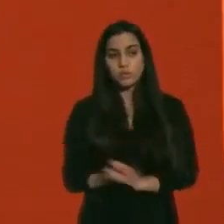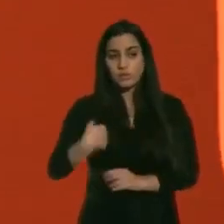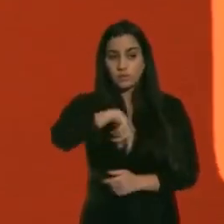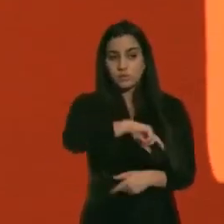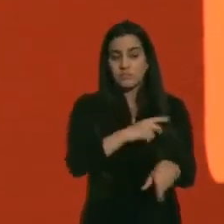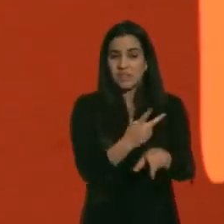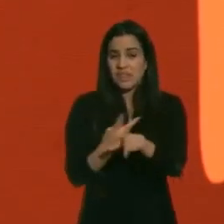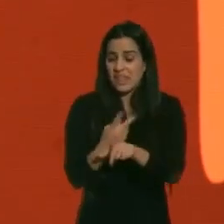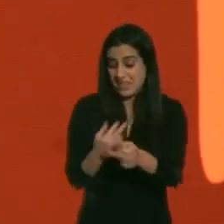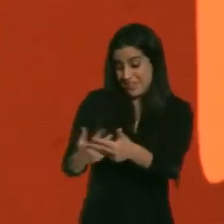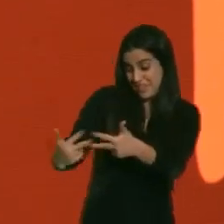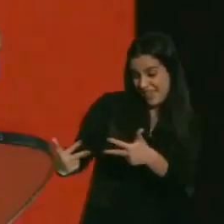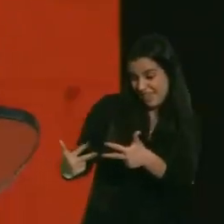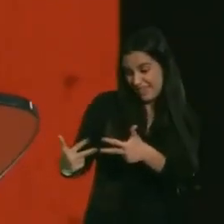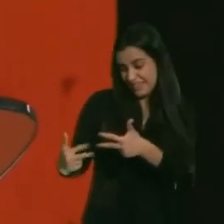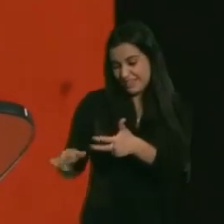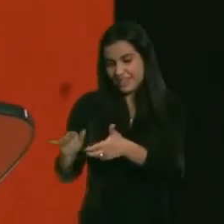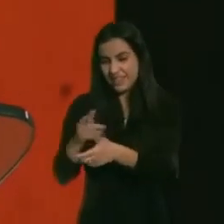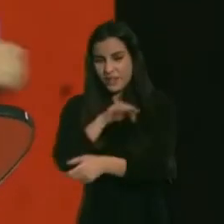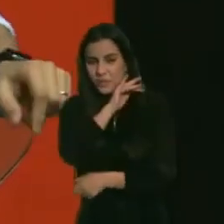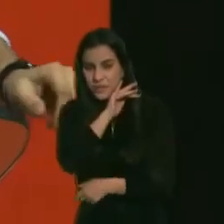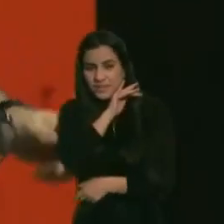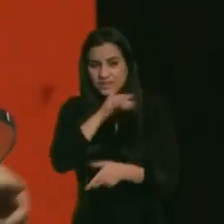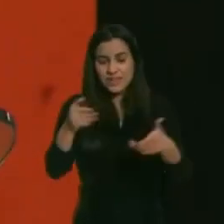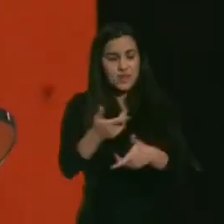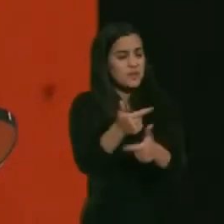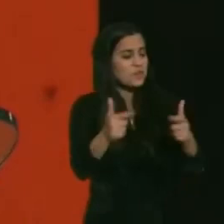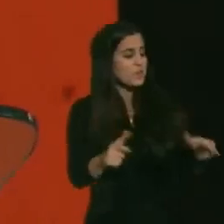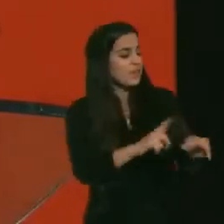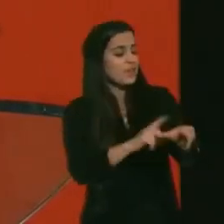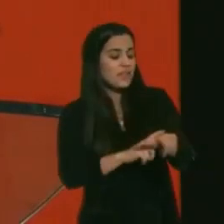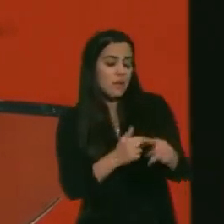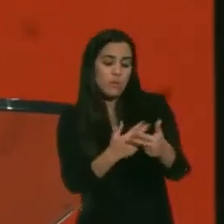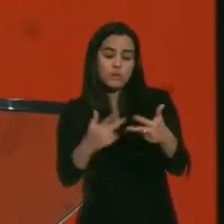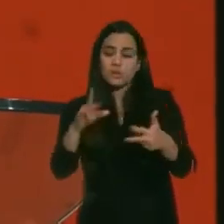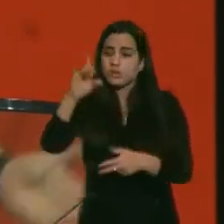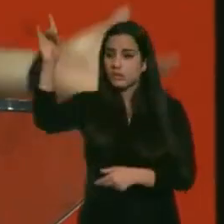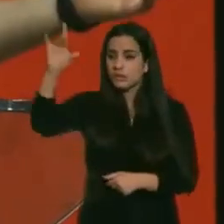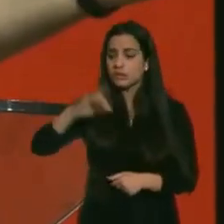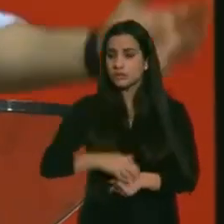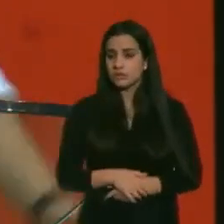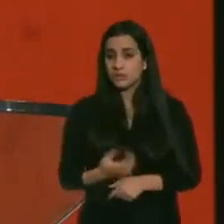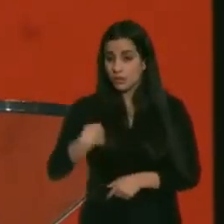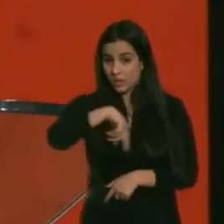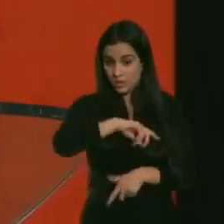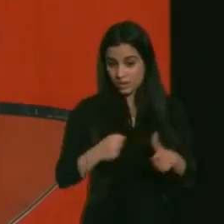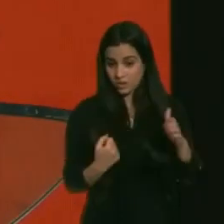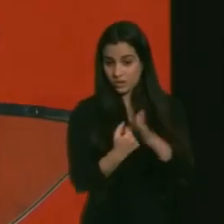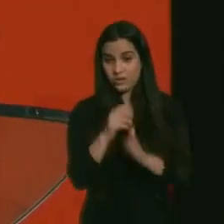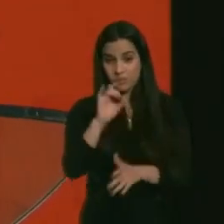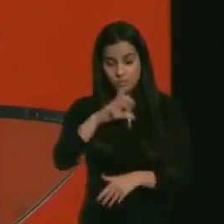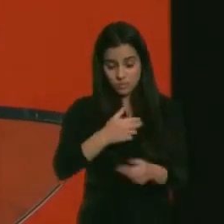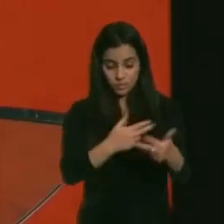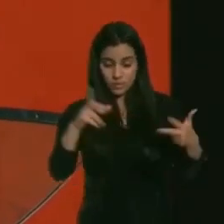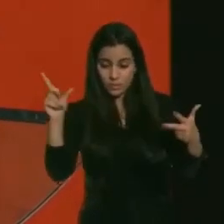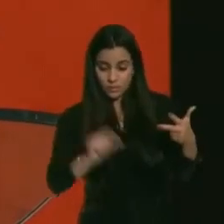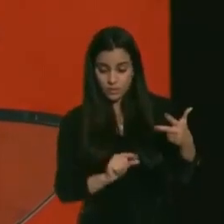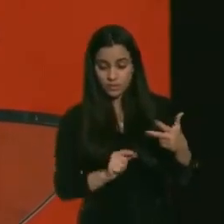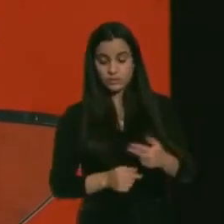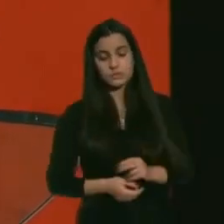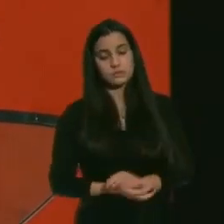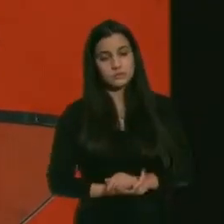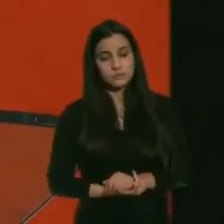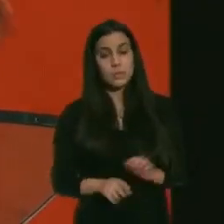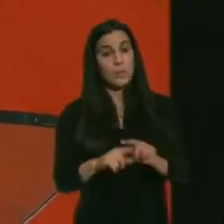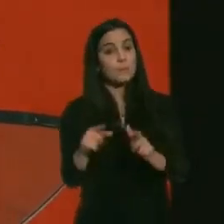tempo para experimentarmos isso que vivemos agora há pouco. Nos contentamos com as migalhas.